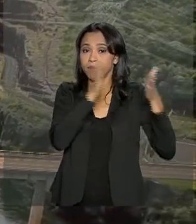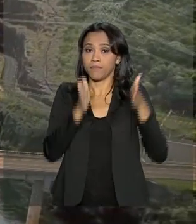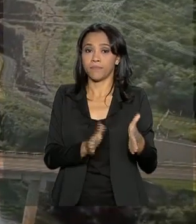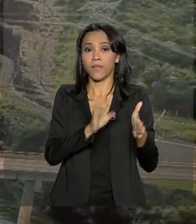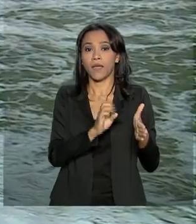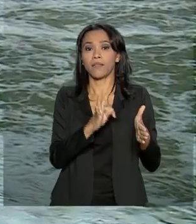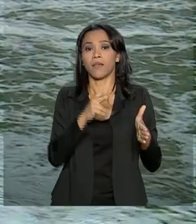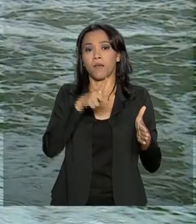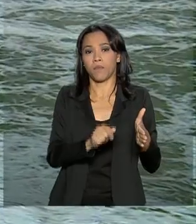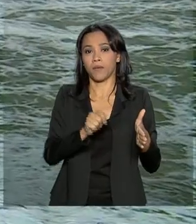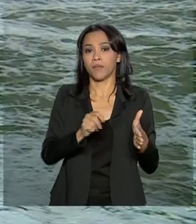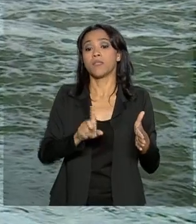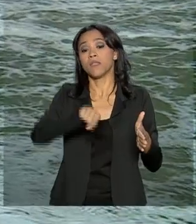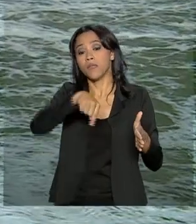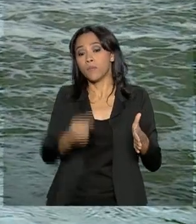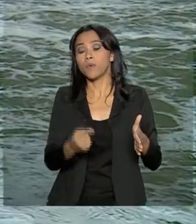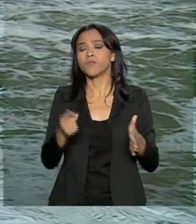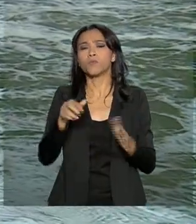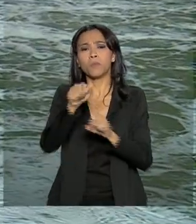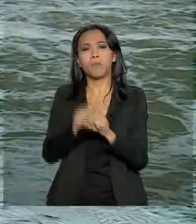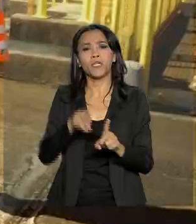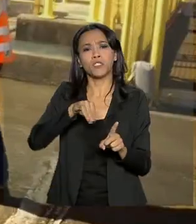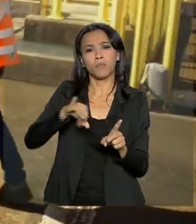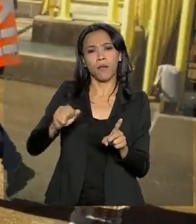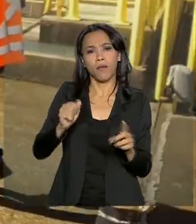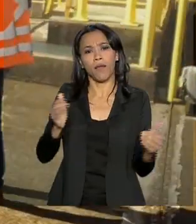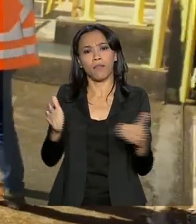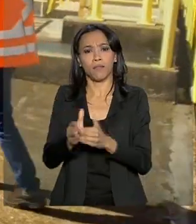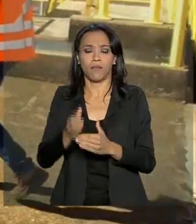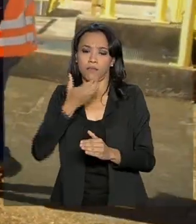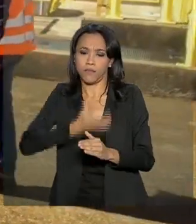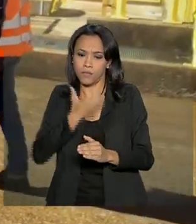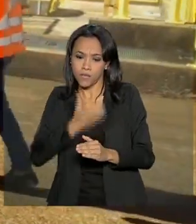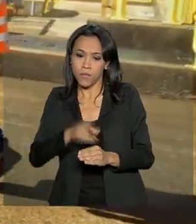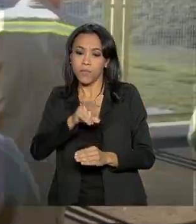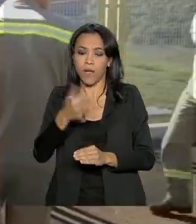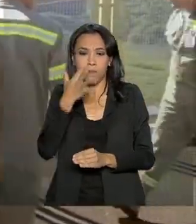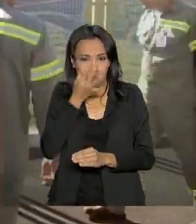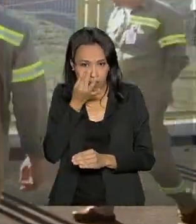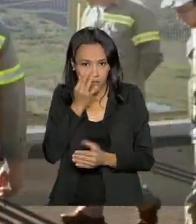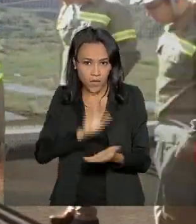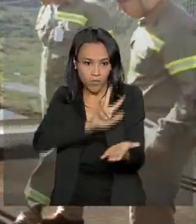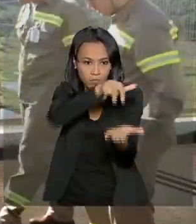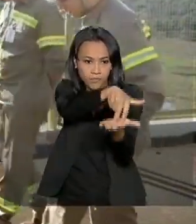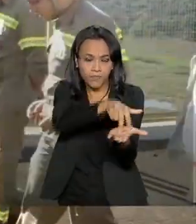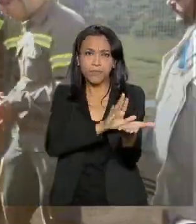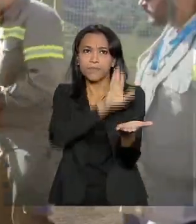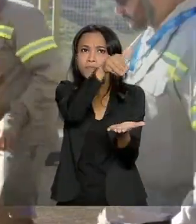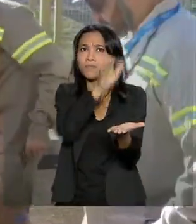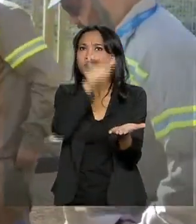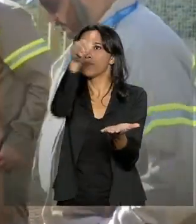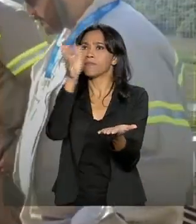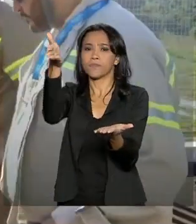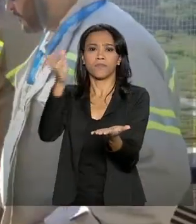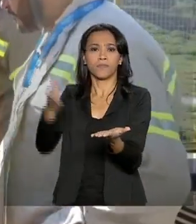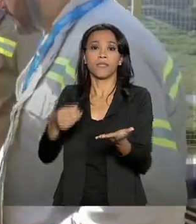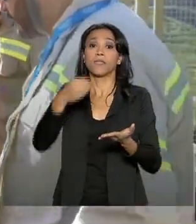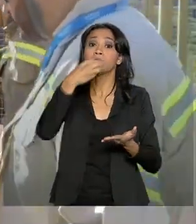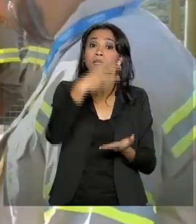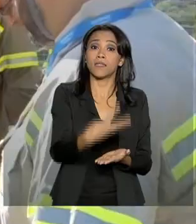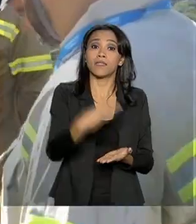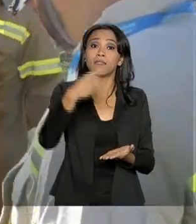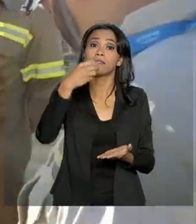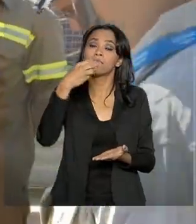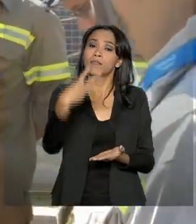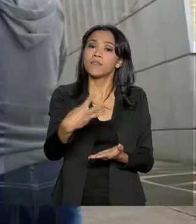de Energia Elétrica fará, entre maio e dezembro, uma inspeção presencial em 335 estruturas. E onde